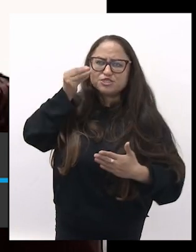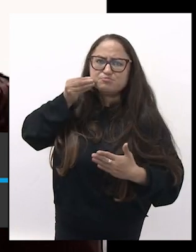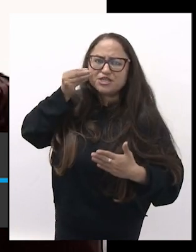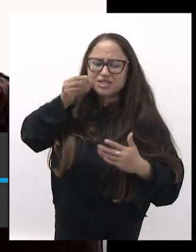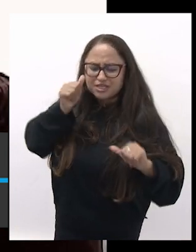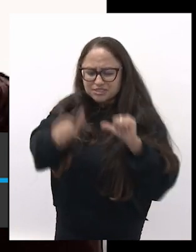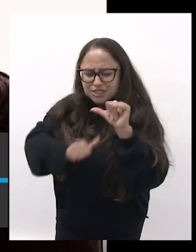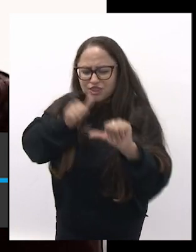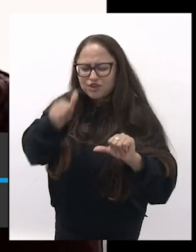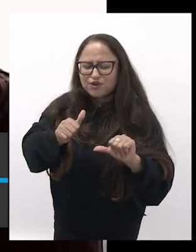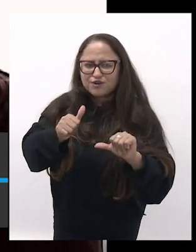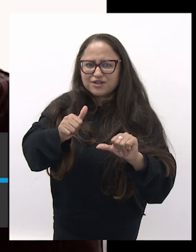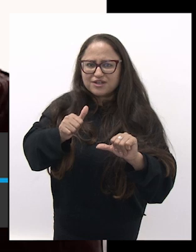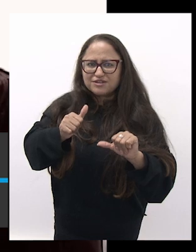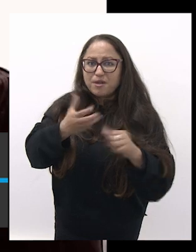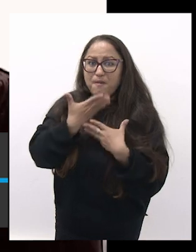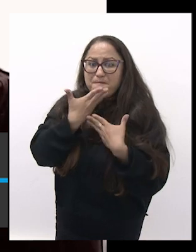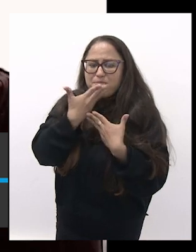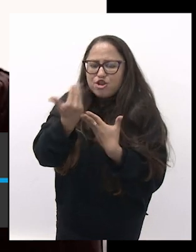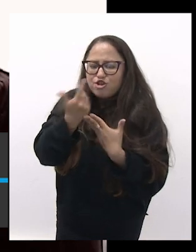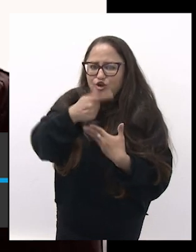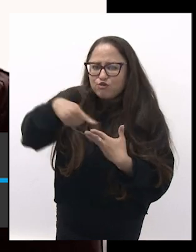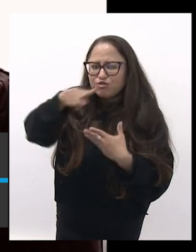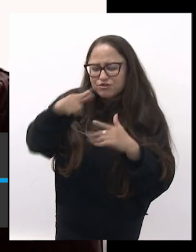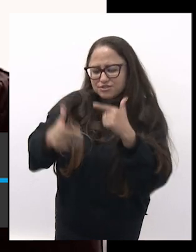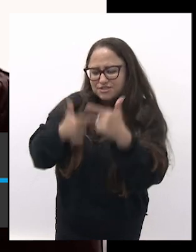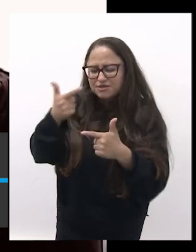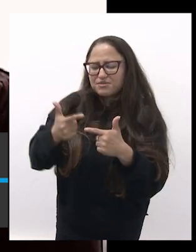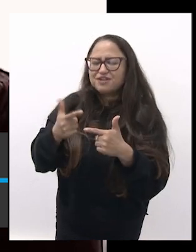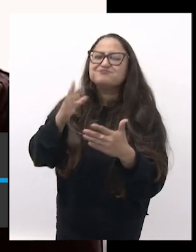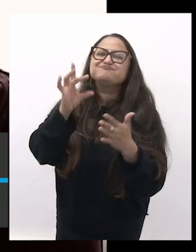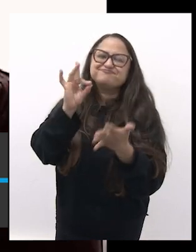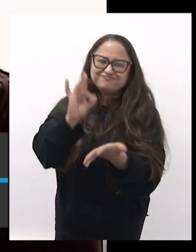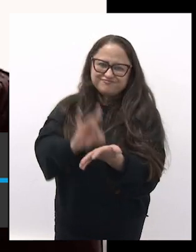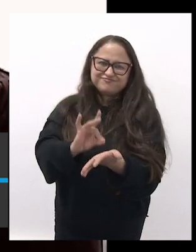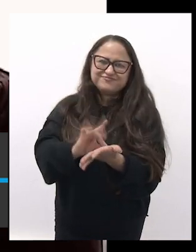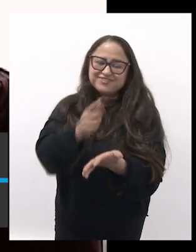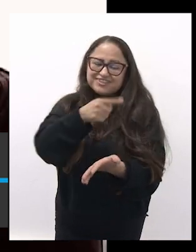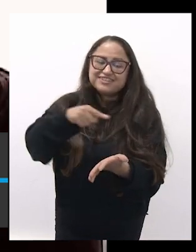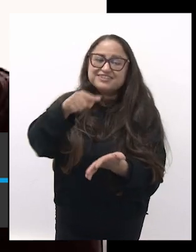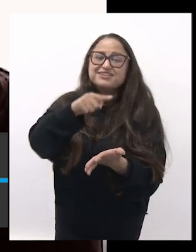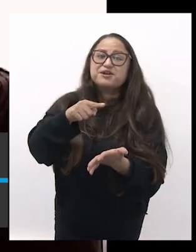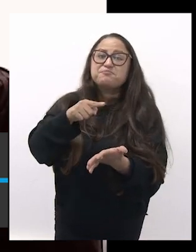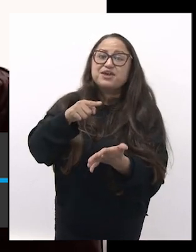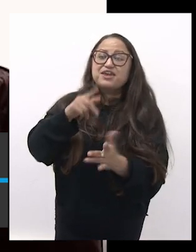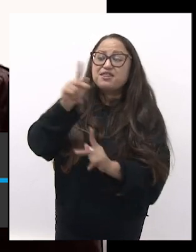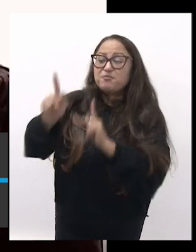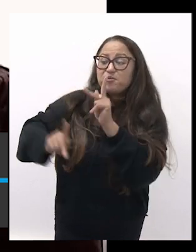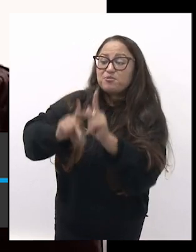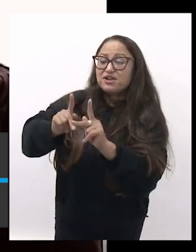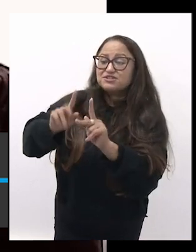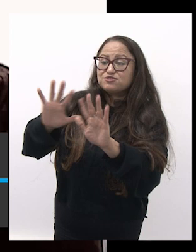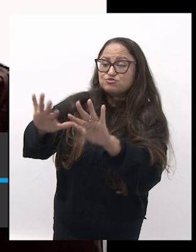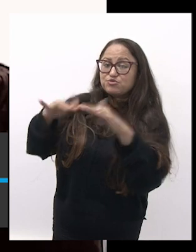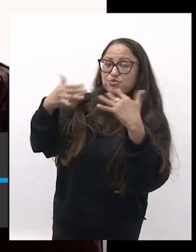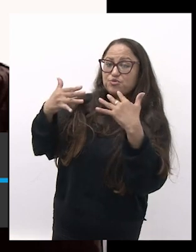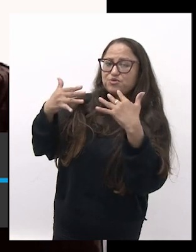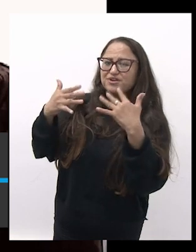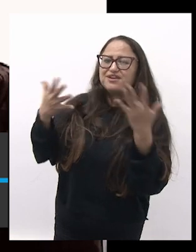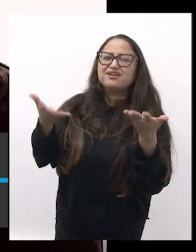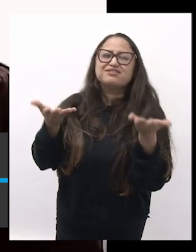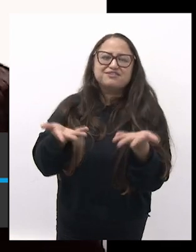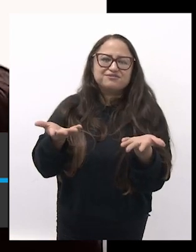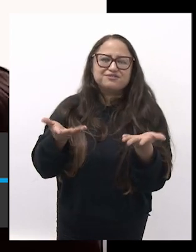enriqueceu ainda mais o nosso trabalho, com certeza também é do público que nos assiste. Então eu